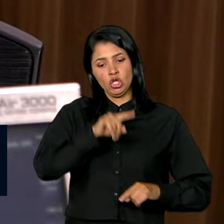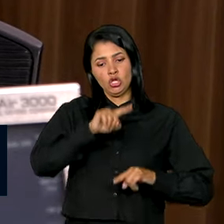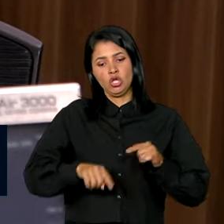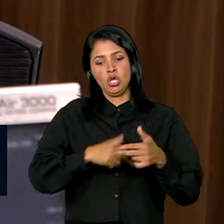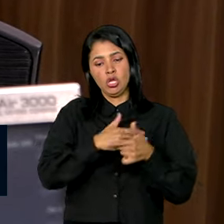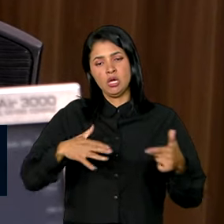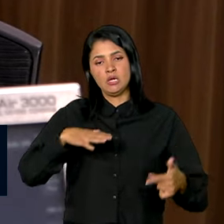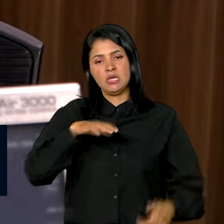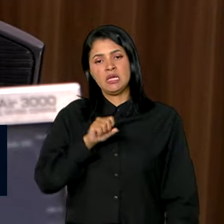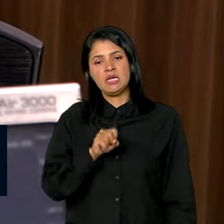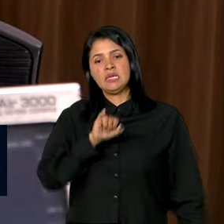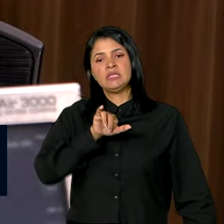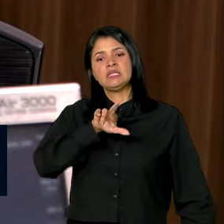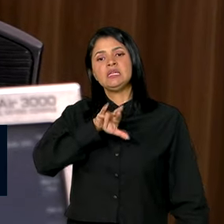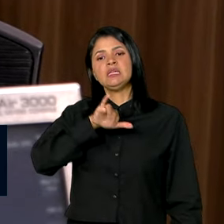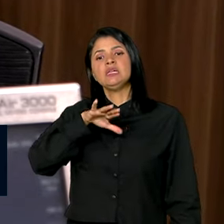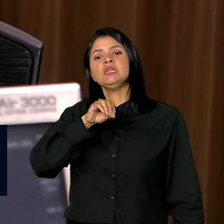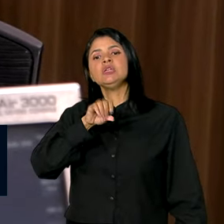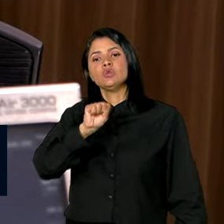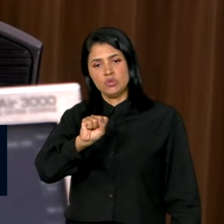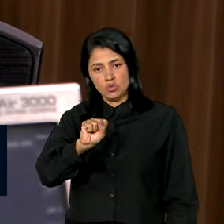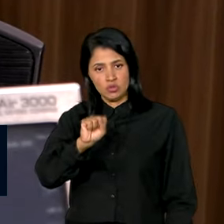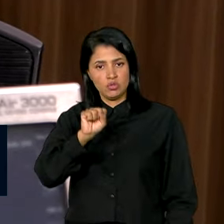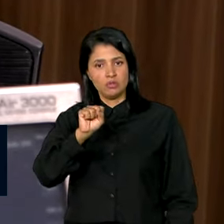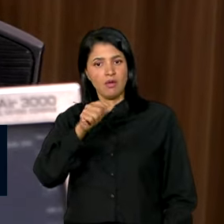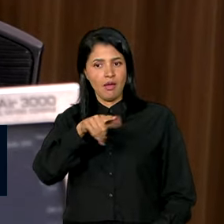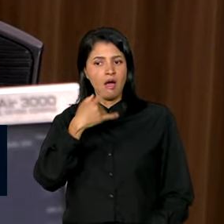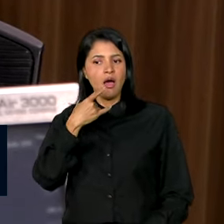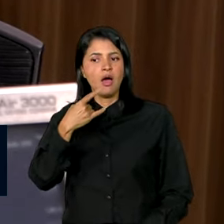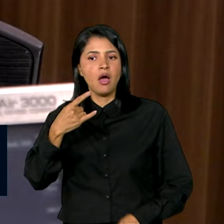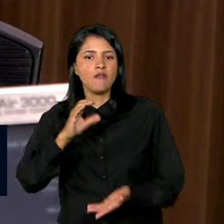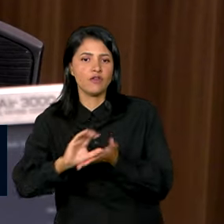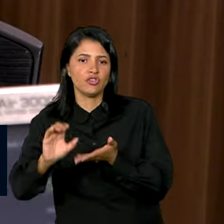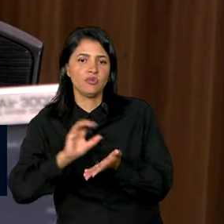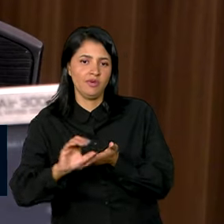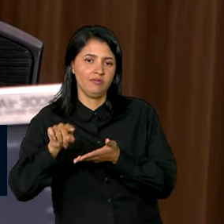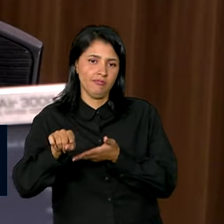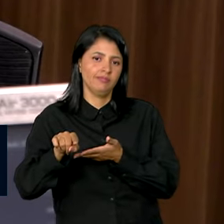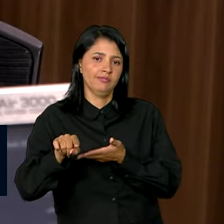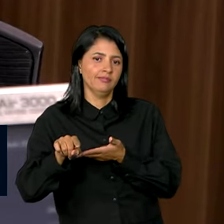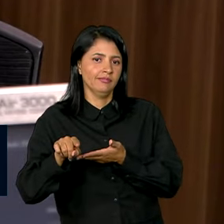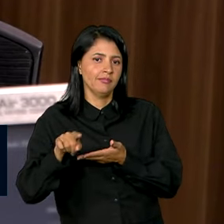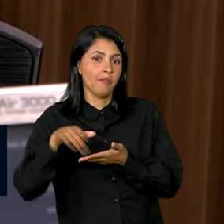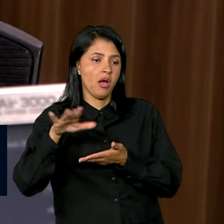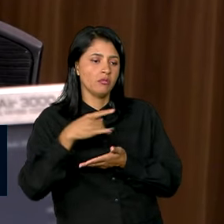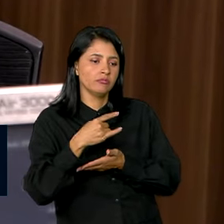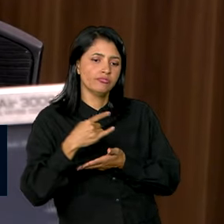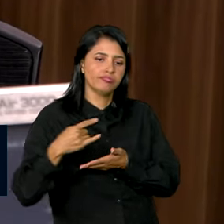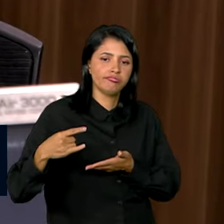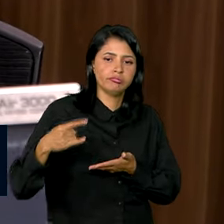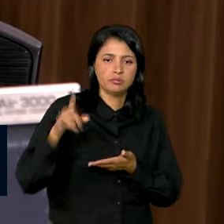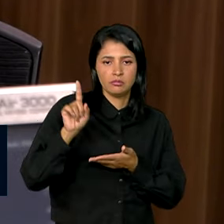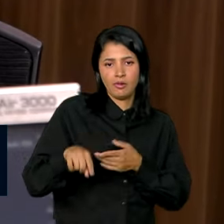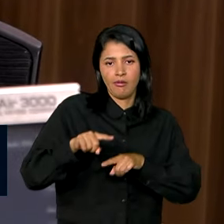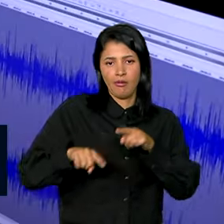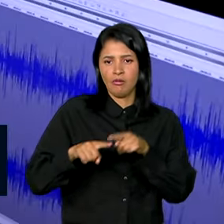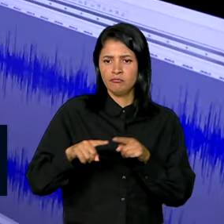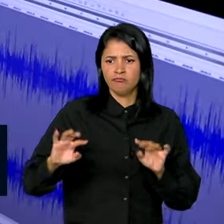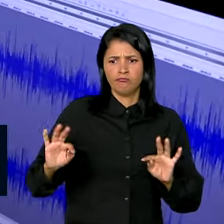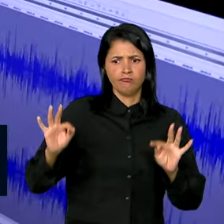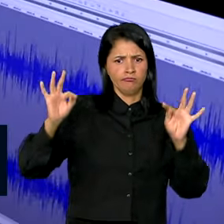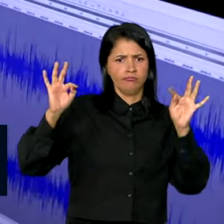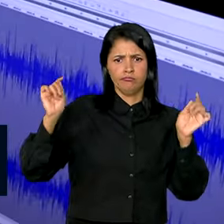Sirius. Então, o Sirius acaba atraindo mais investimentos, porque é um equipamento muito